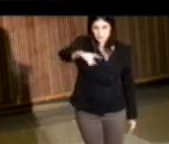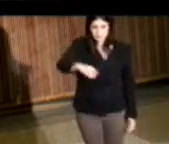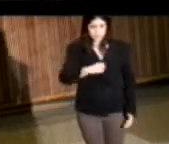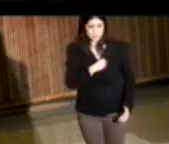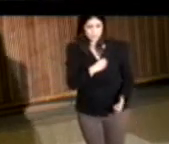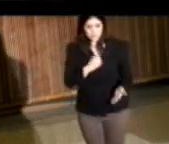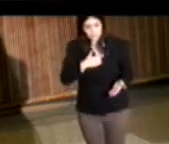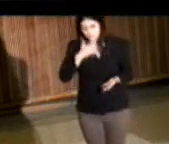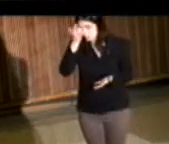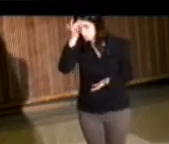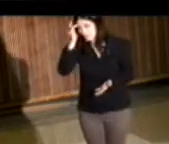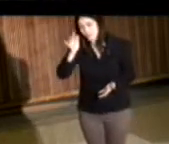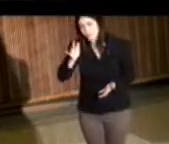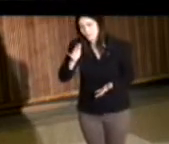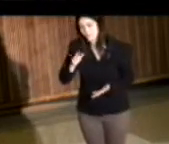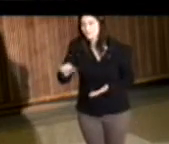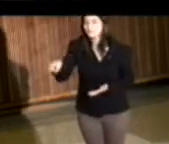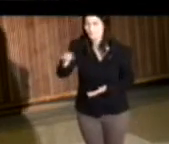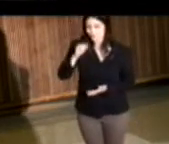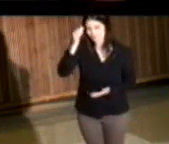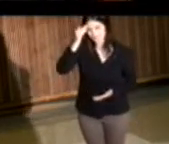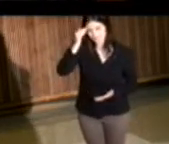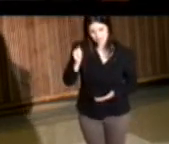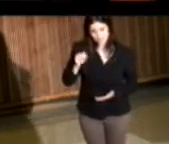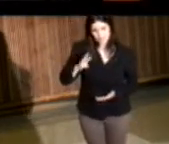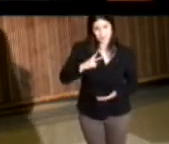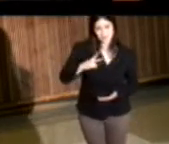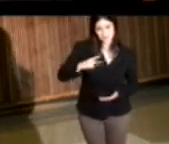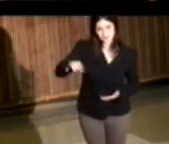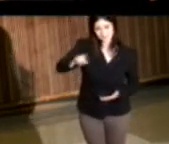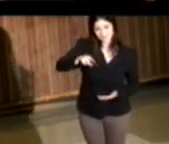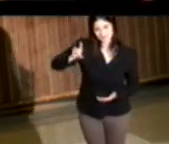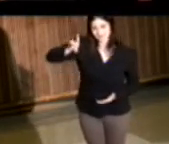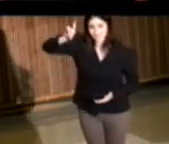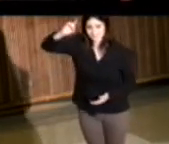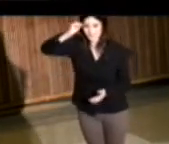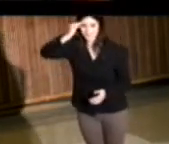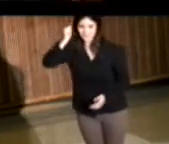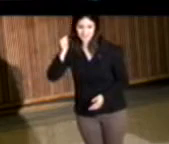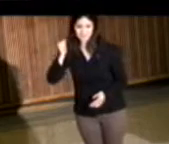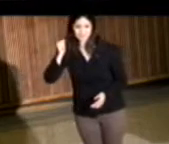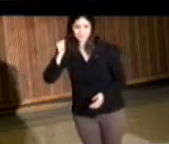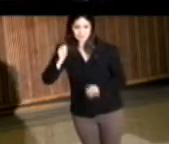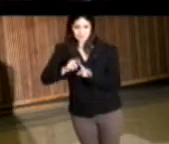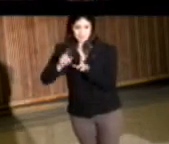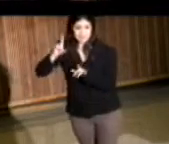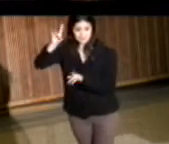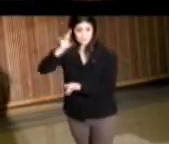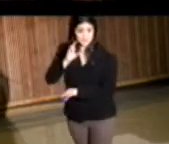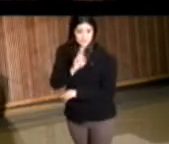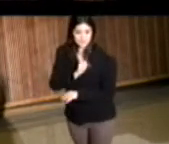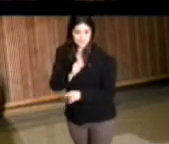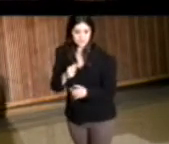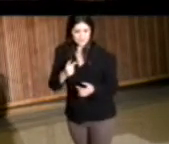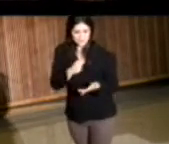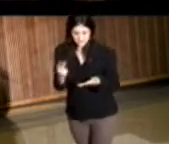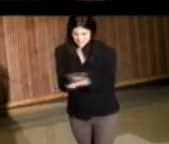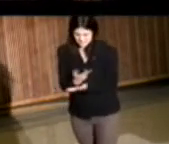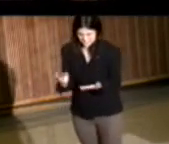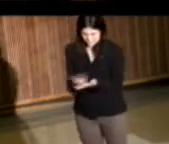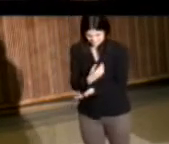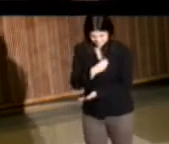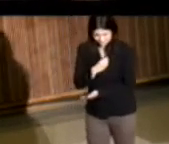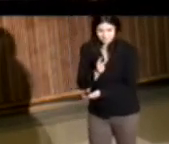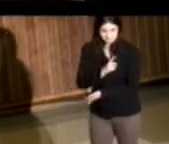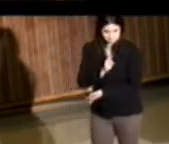vida, né? E Deus ainda consegue me amar, é porque Ele está me olhando com graça. E aí